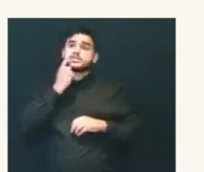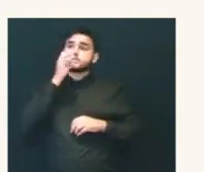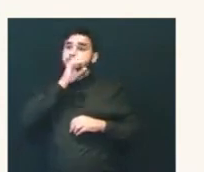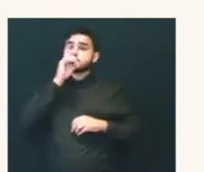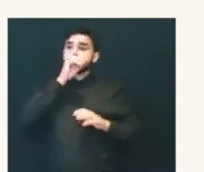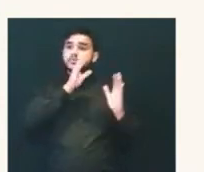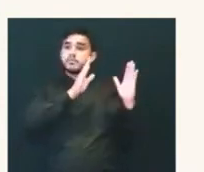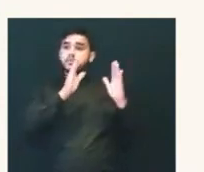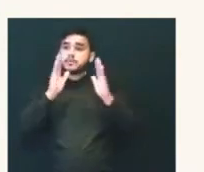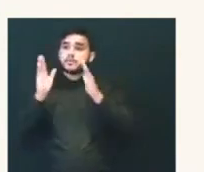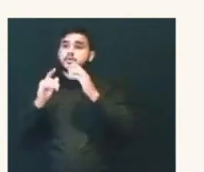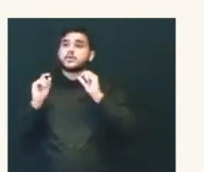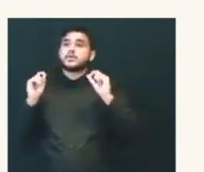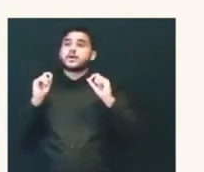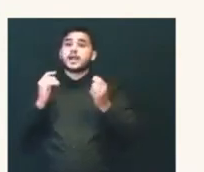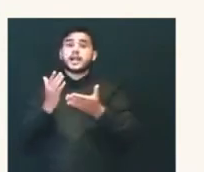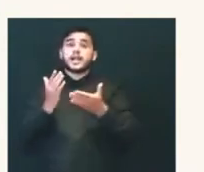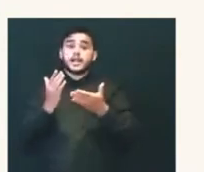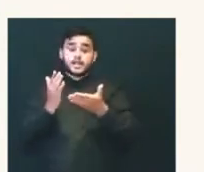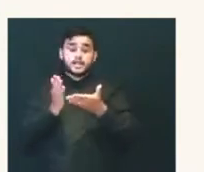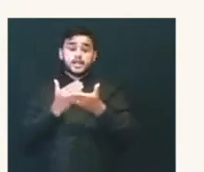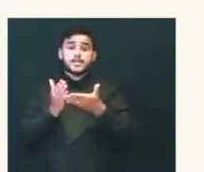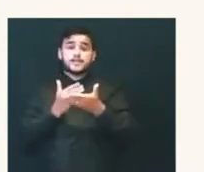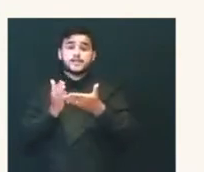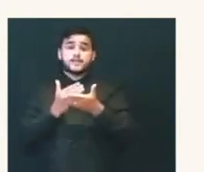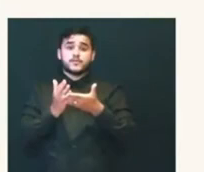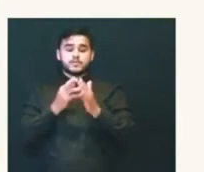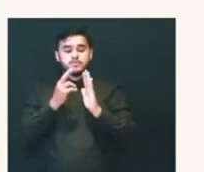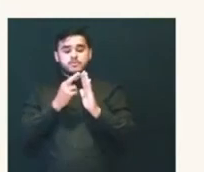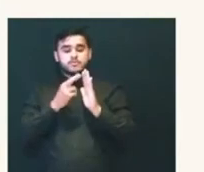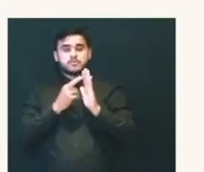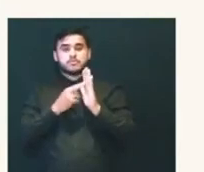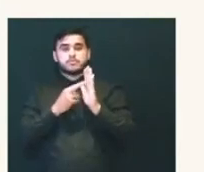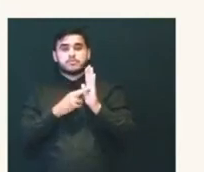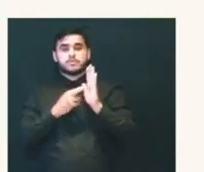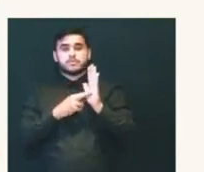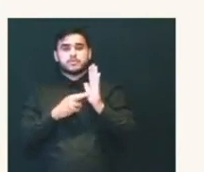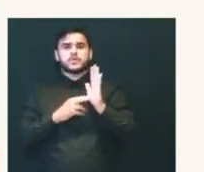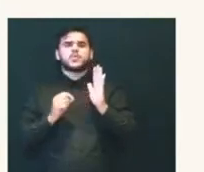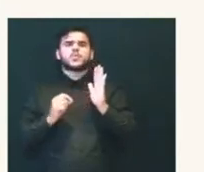livros de receita. Então, livros de receita facilitam muito o nosso dia a dia.